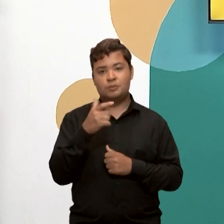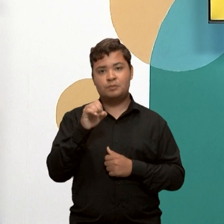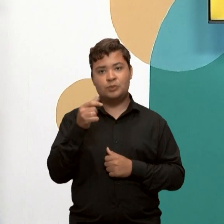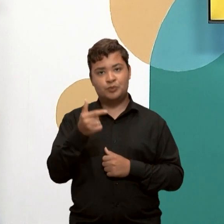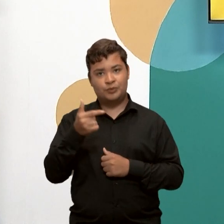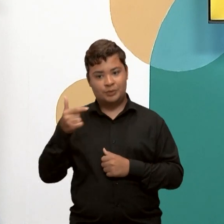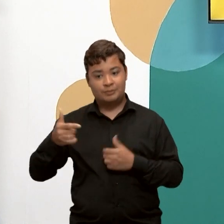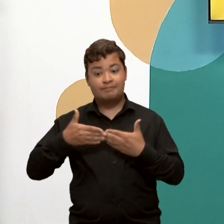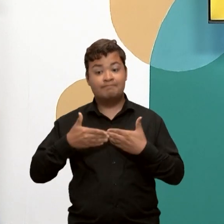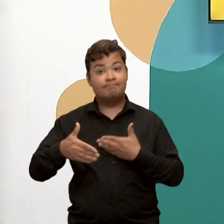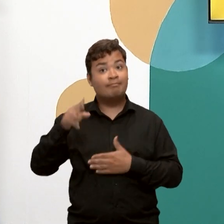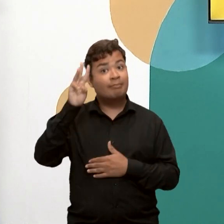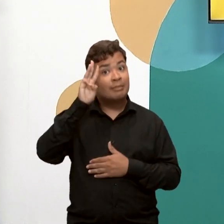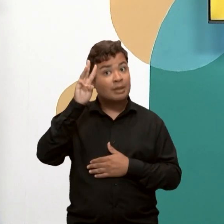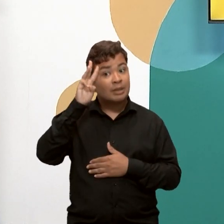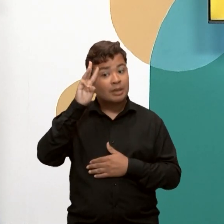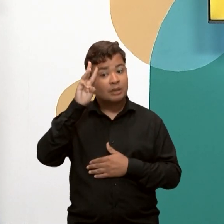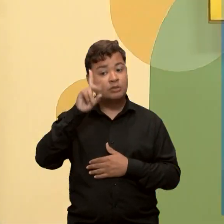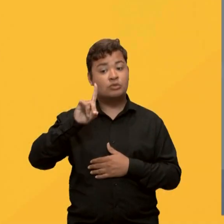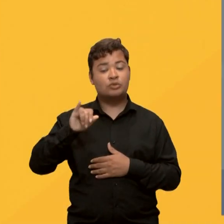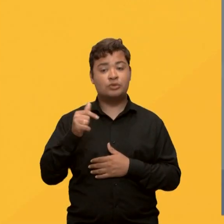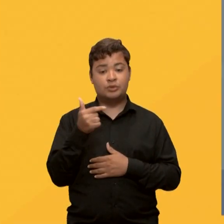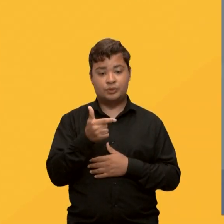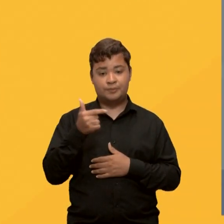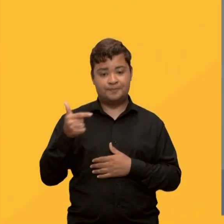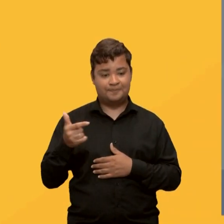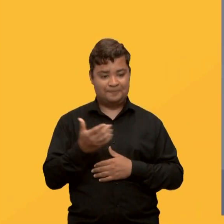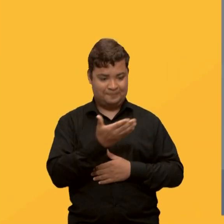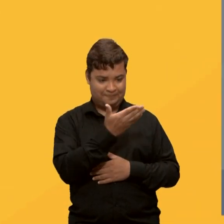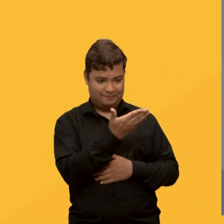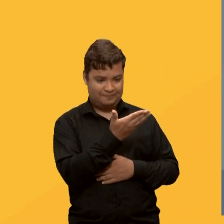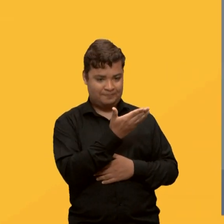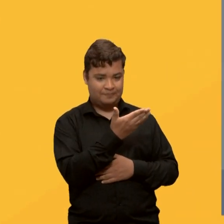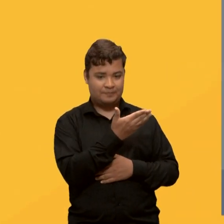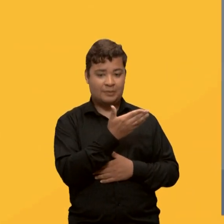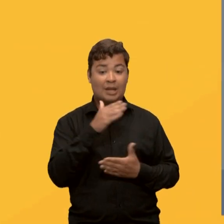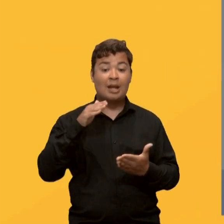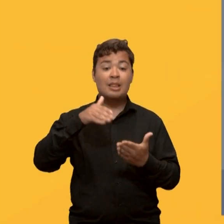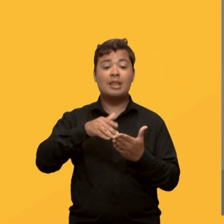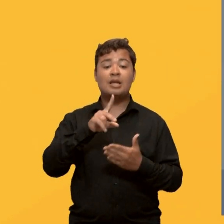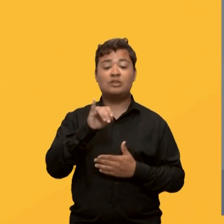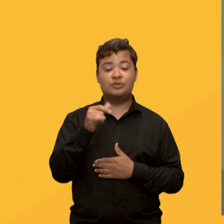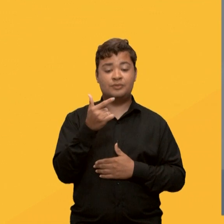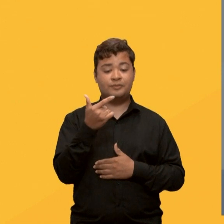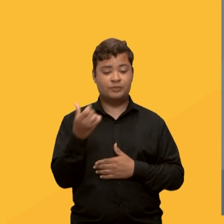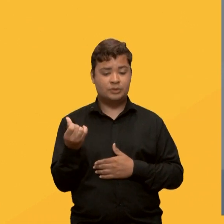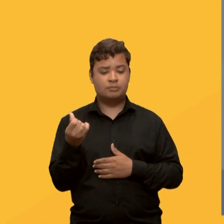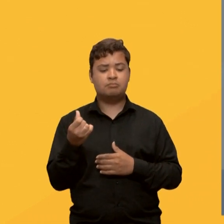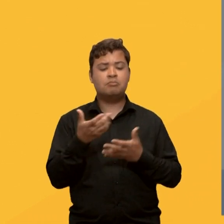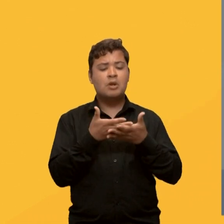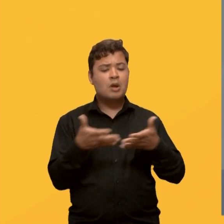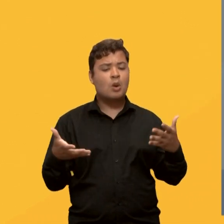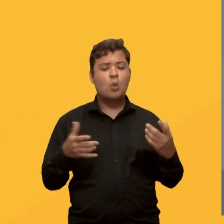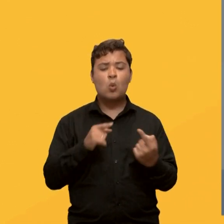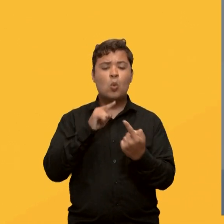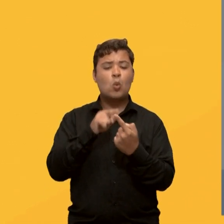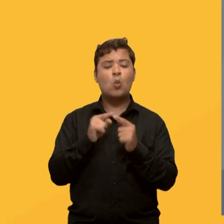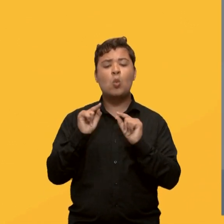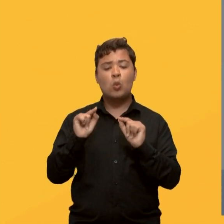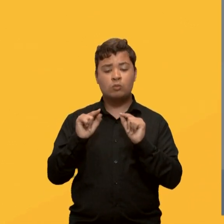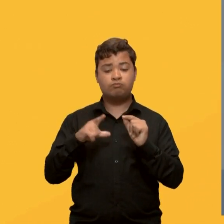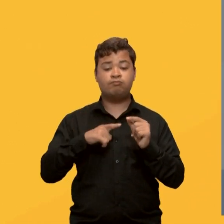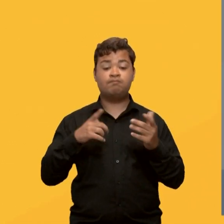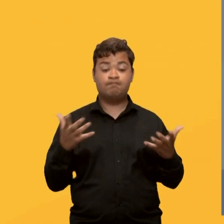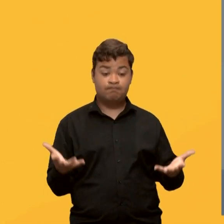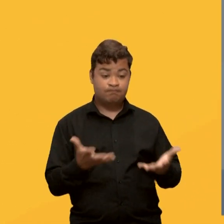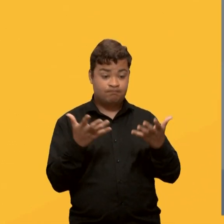da próxima terça-feira, dia 22, e vai até o dia 26. O objetivo do evento é impulsionar a